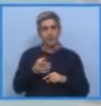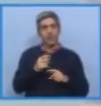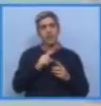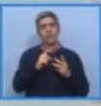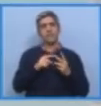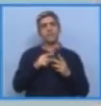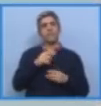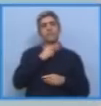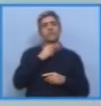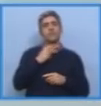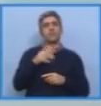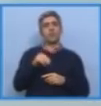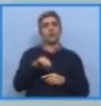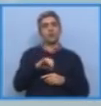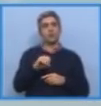Valério,